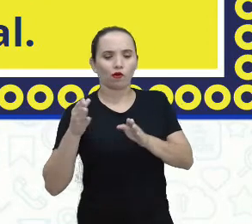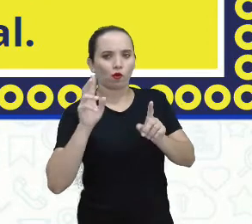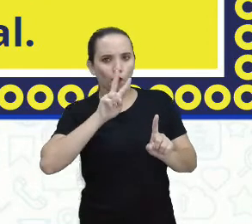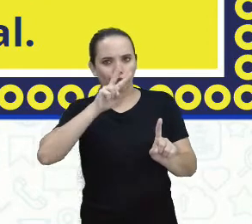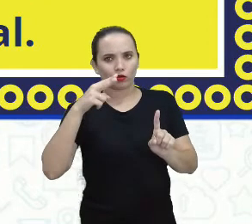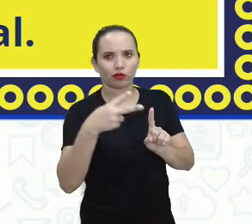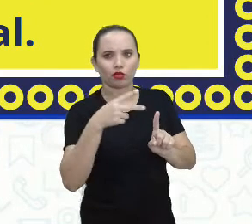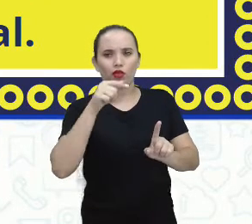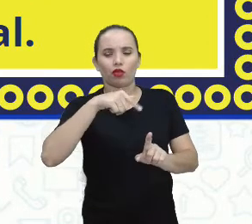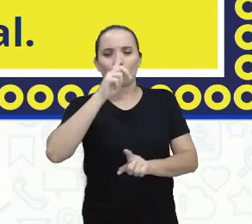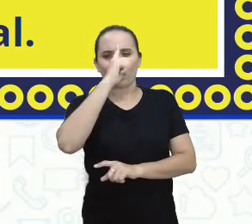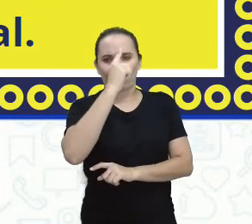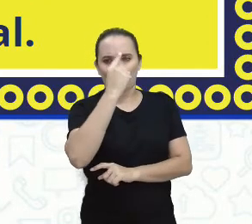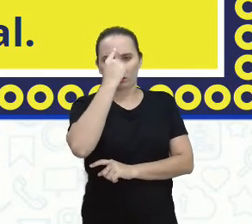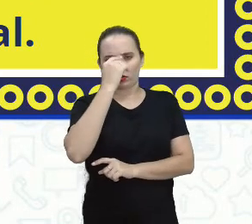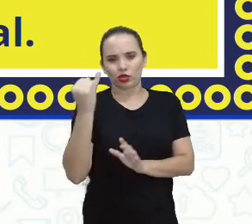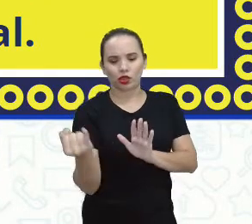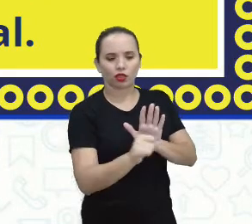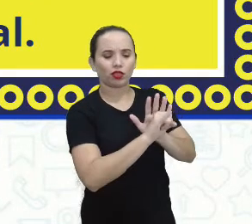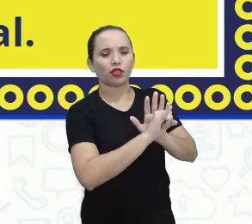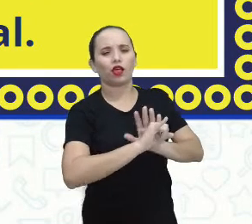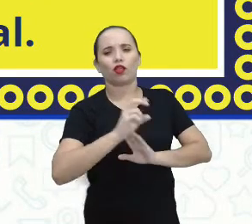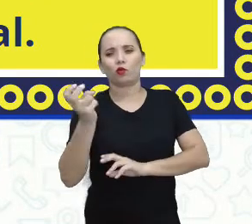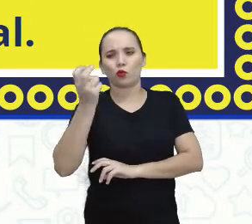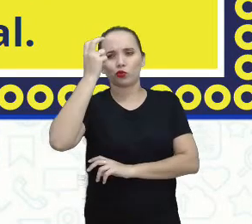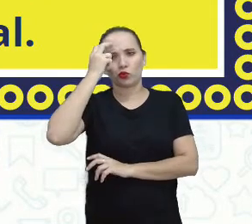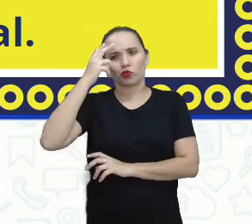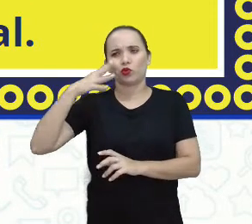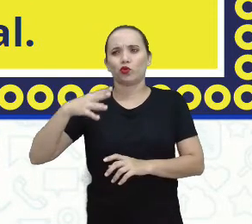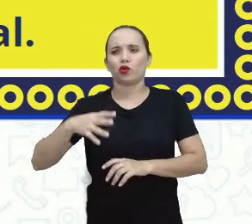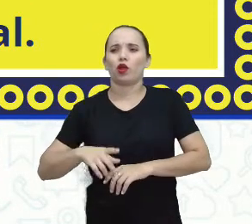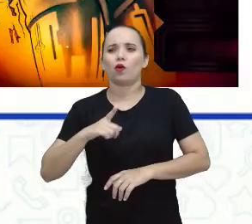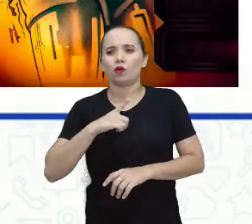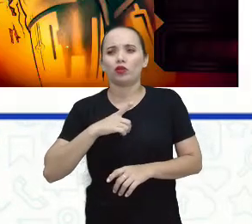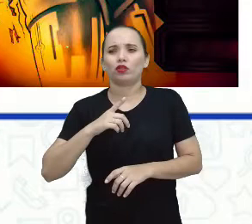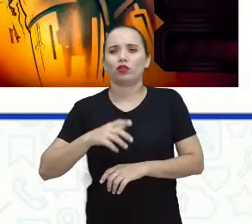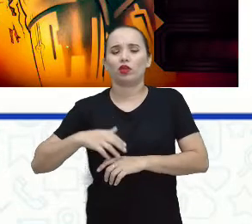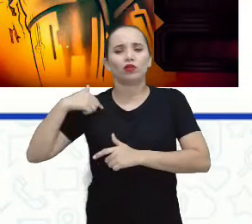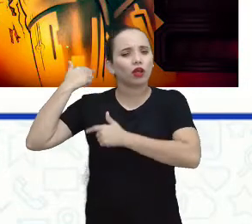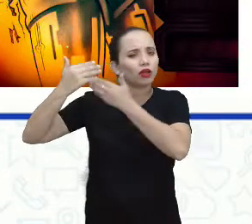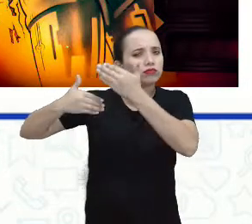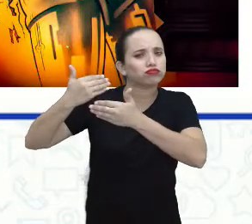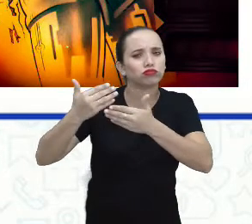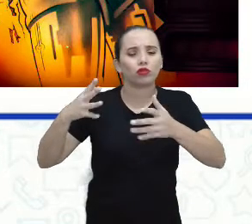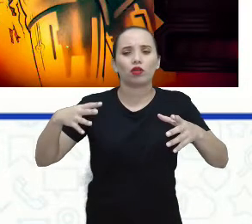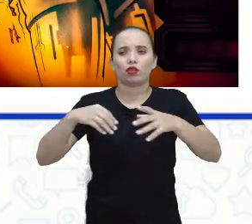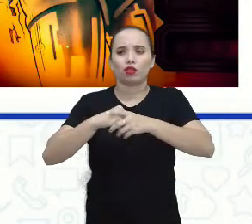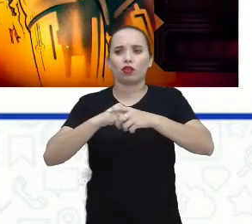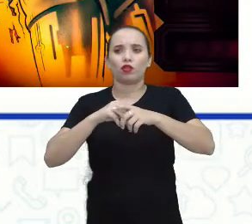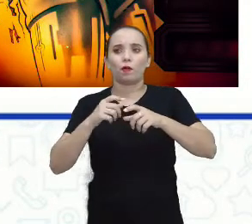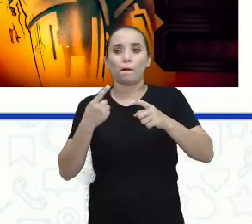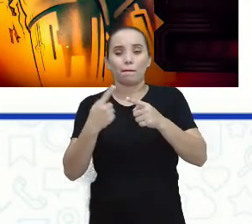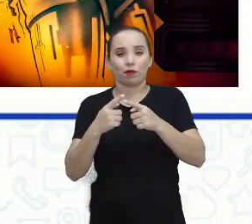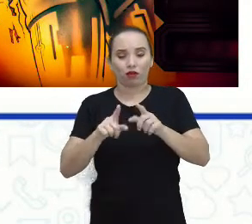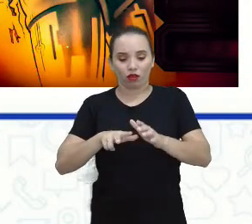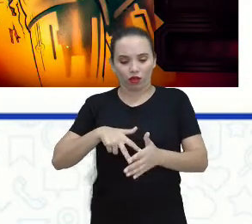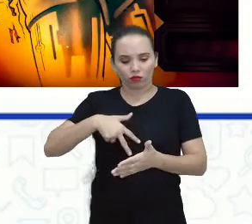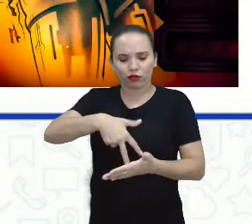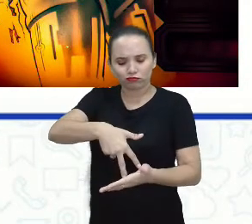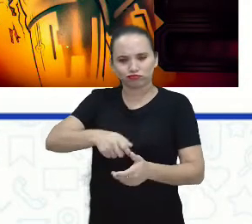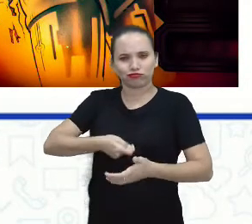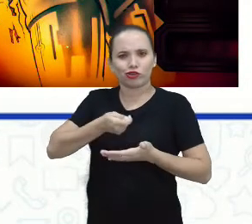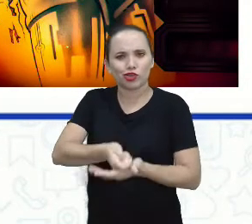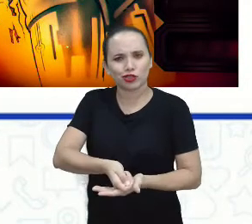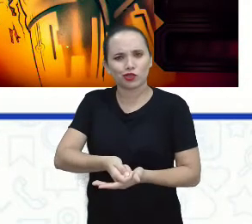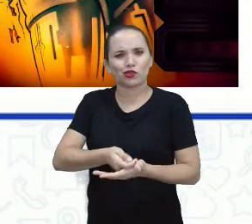na ancestralidade, em oposição completa à cultura de massa imposta pela indústria cultural. E aí vocês estão vendo exemplos, né,